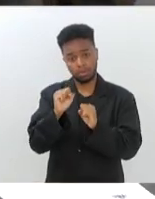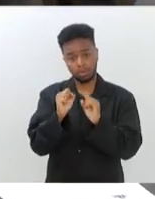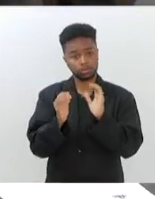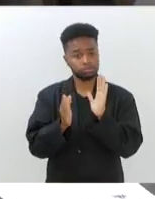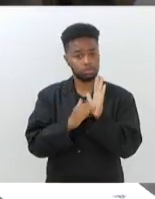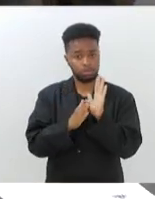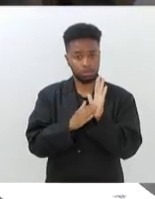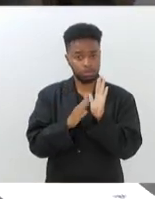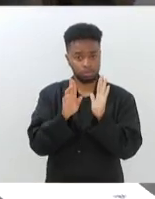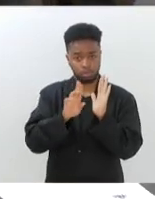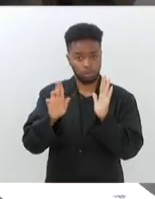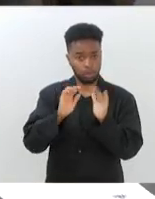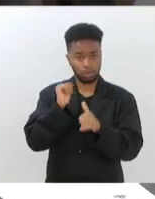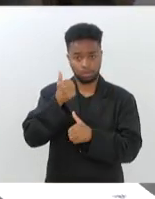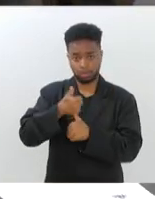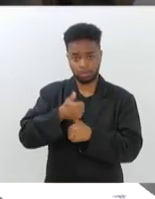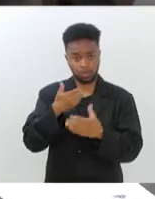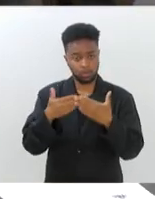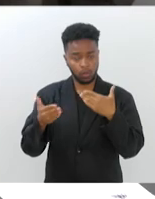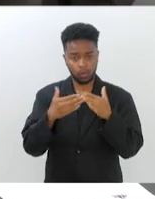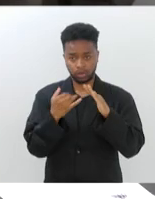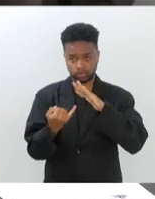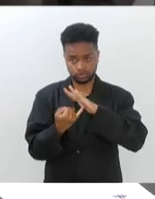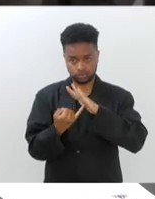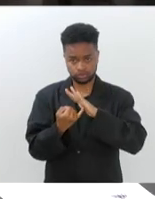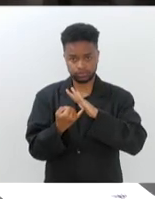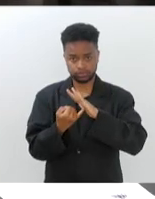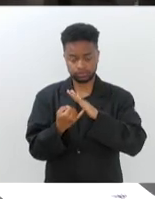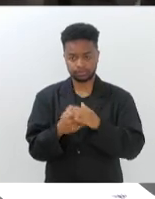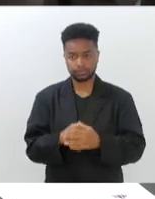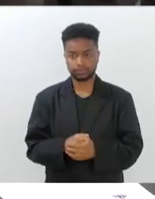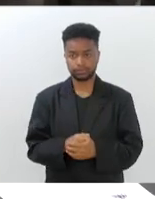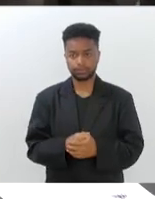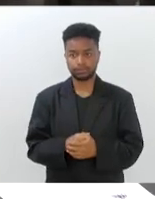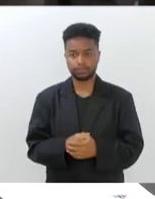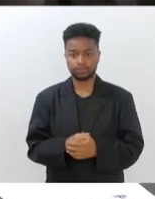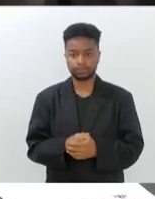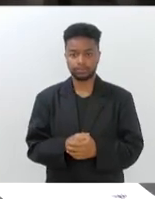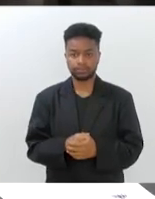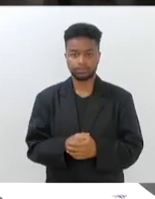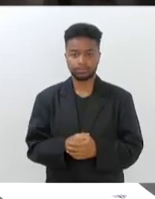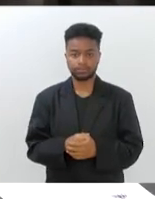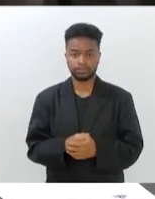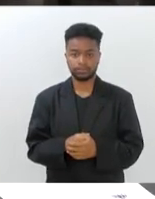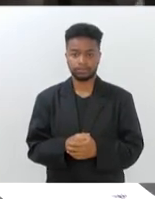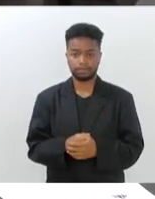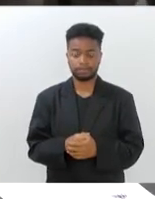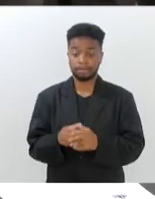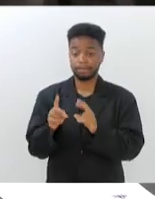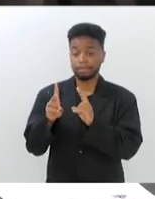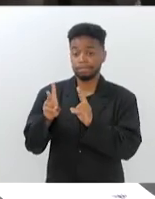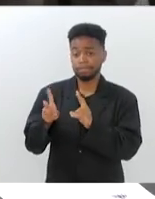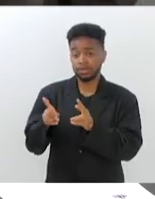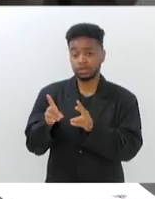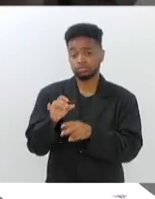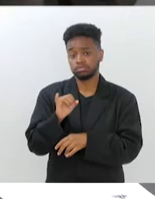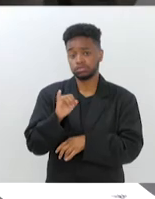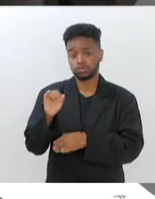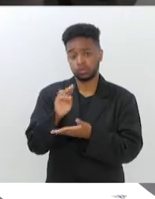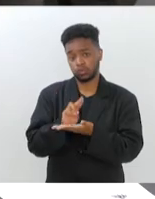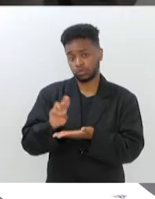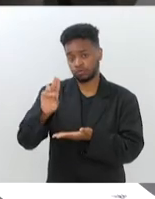a qualquer instituição mesmo seja uma